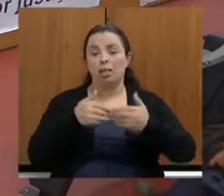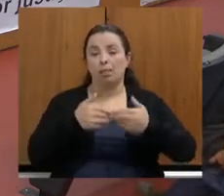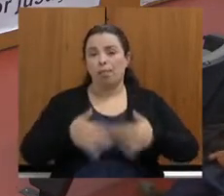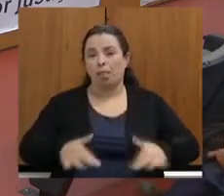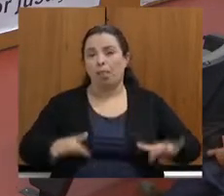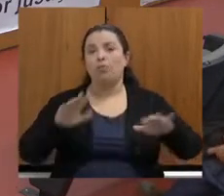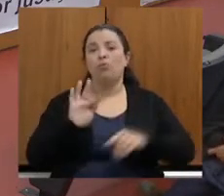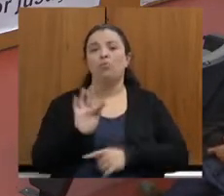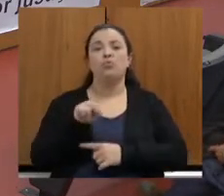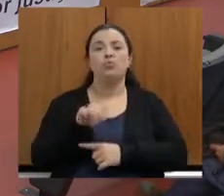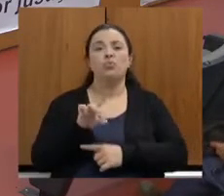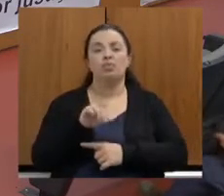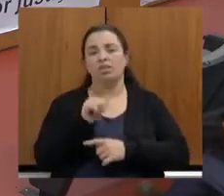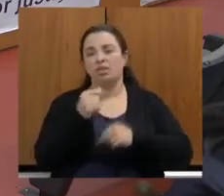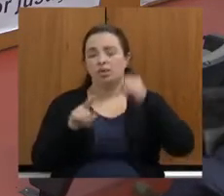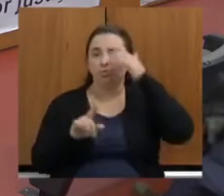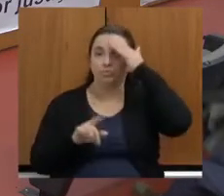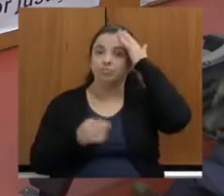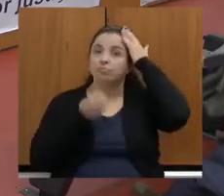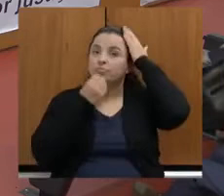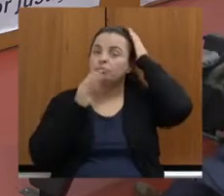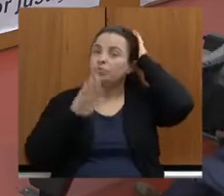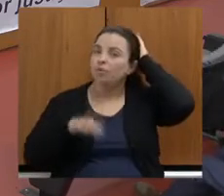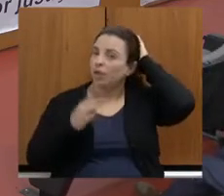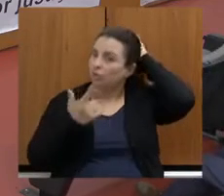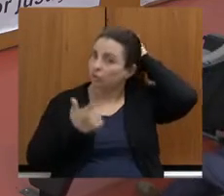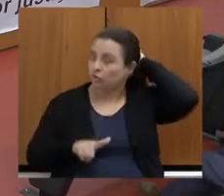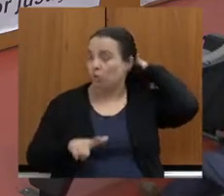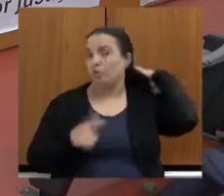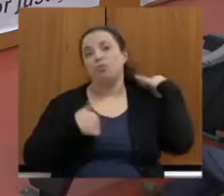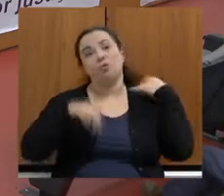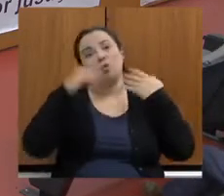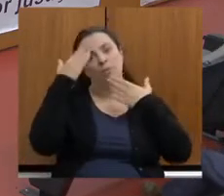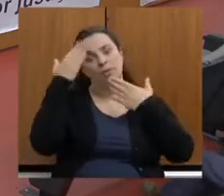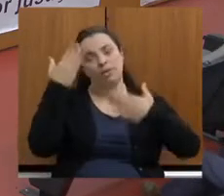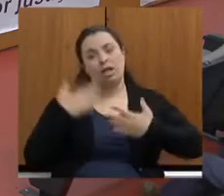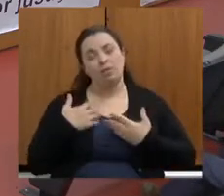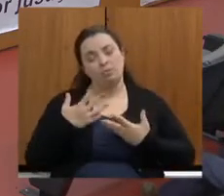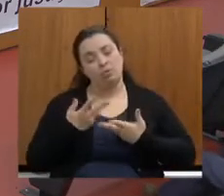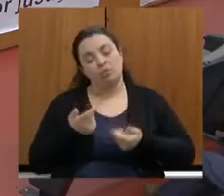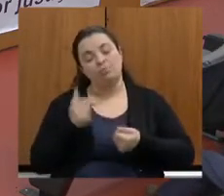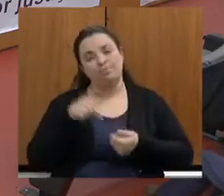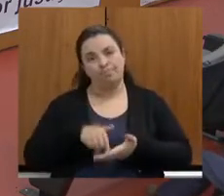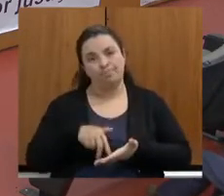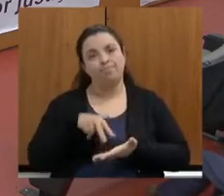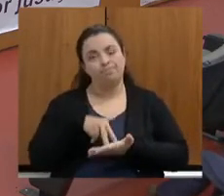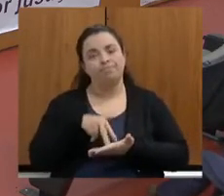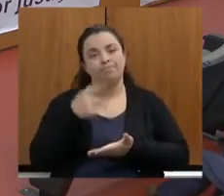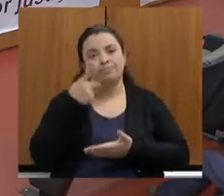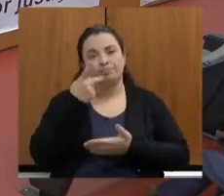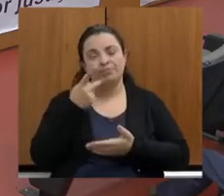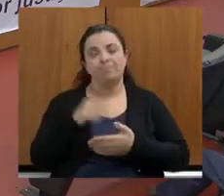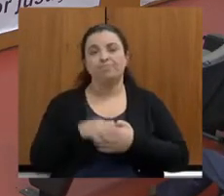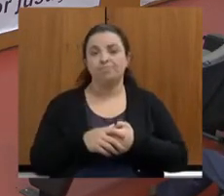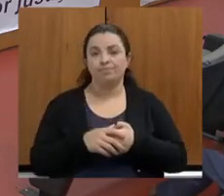Oi boa tarde de novo mais uma vez obrigado pela oportunidade embora seja lamentável né a gente